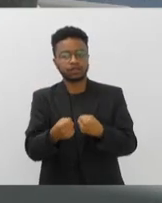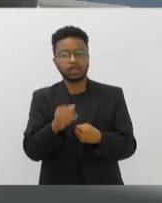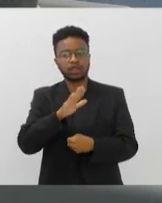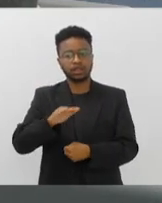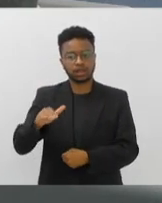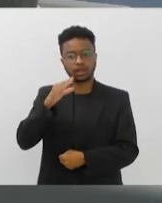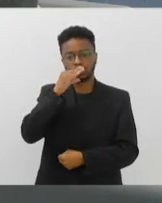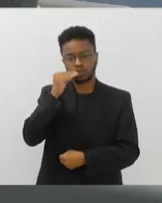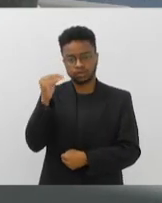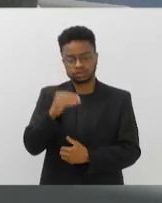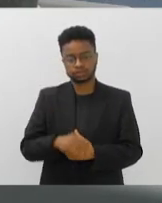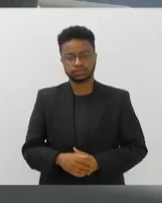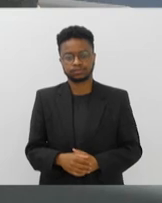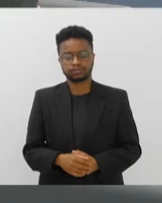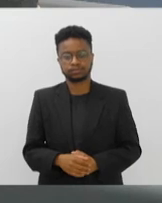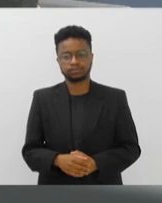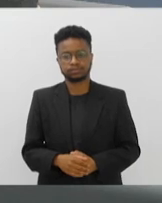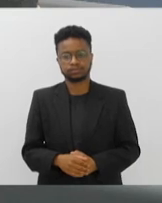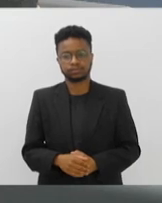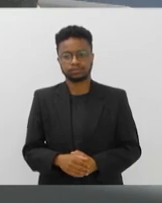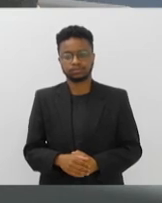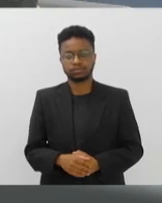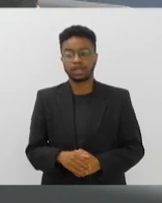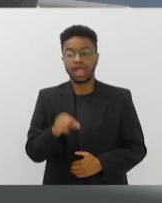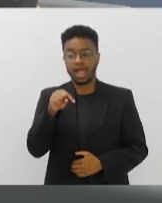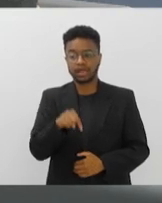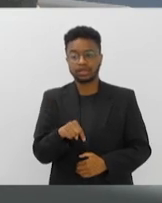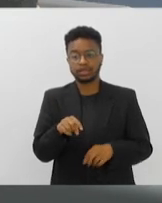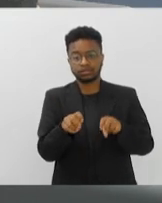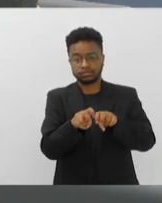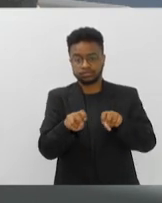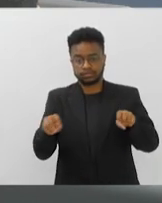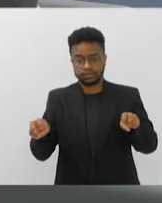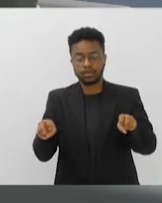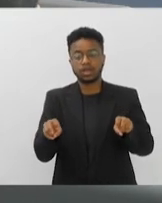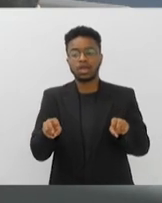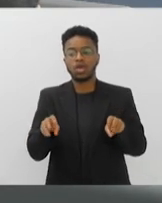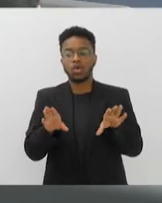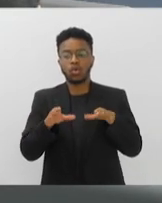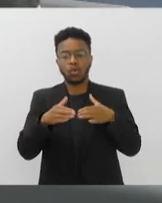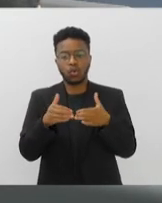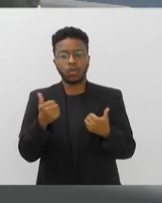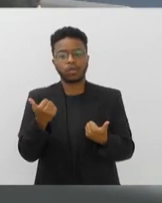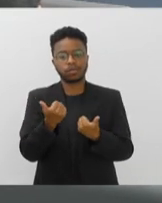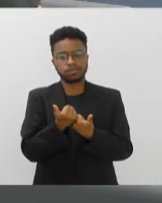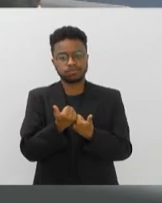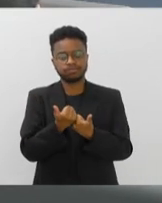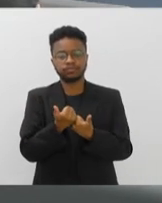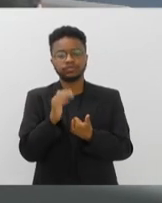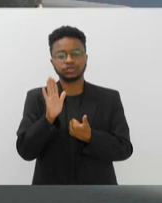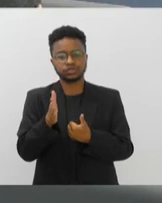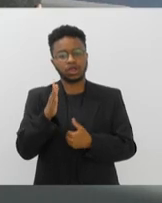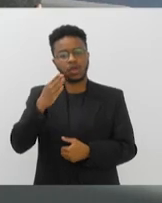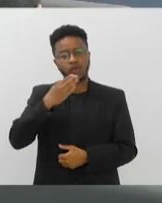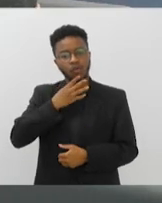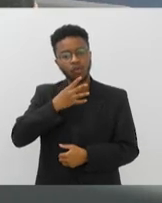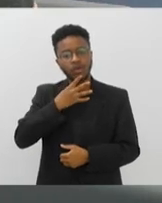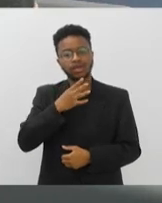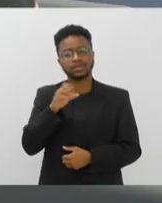adolescentes eh essa mesa é uma mesa parceira já é um time conhecido né Dr